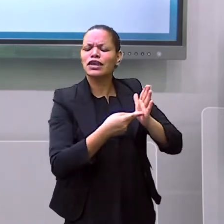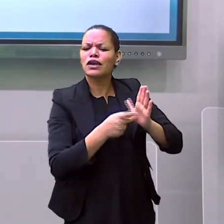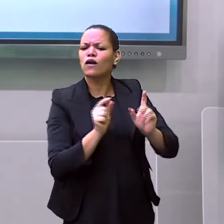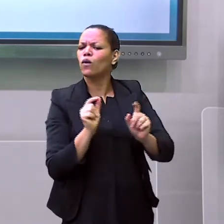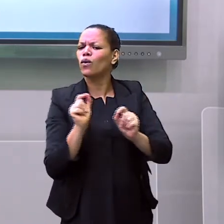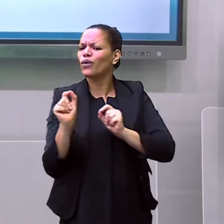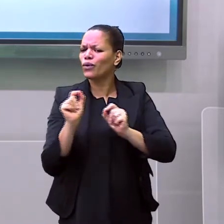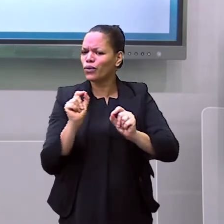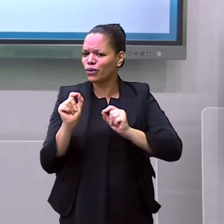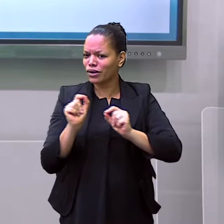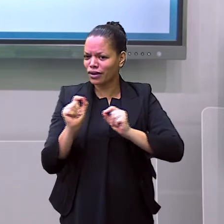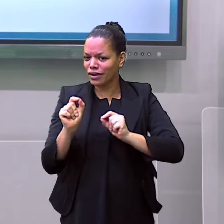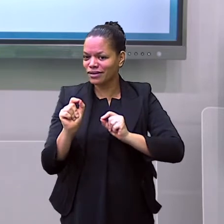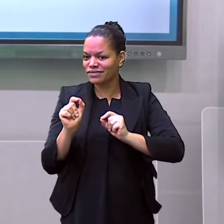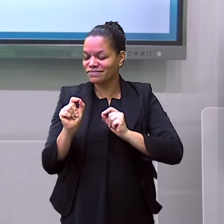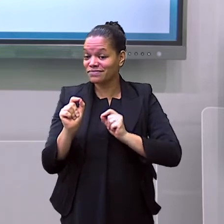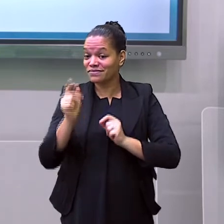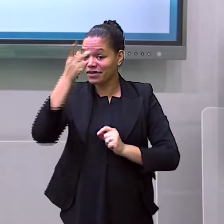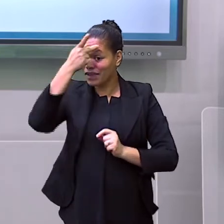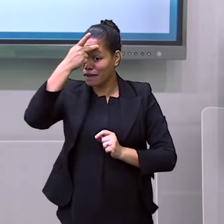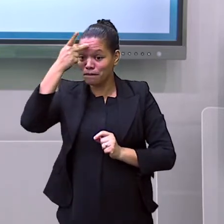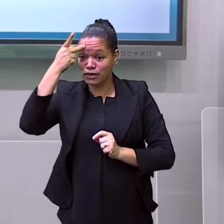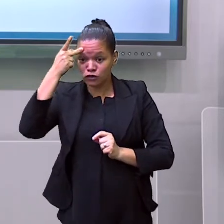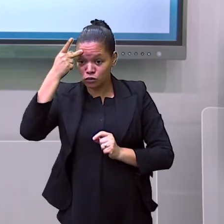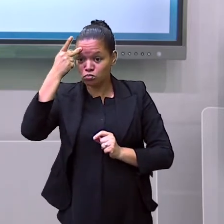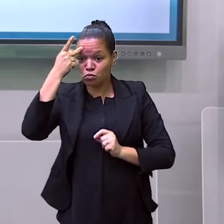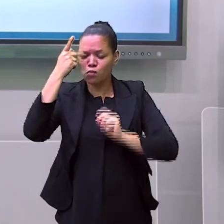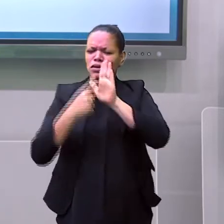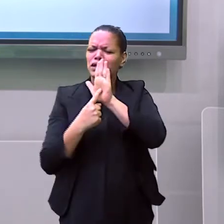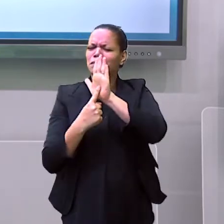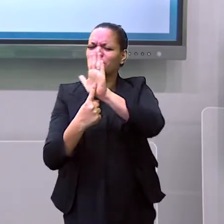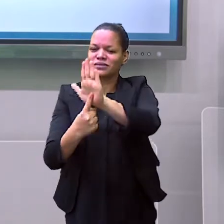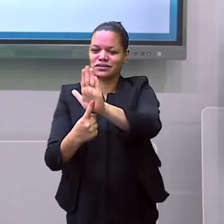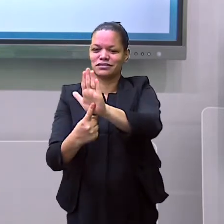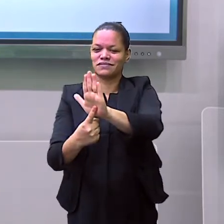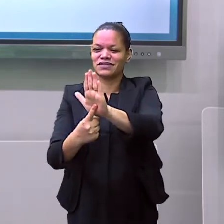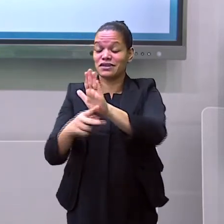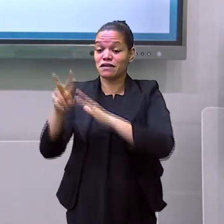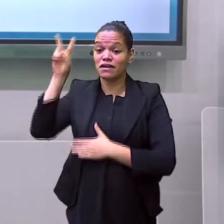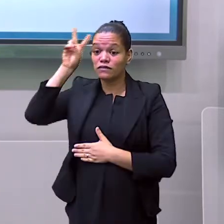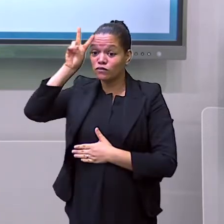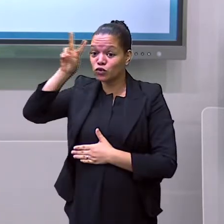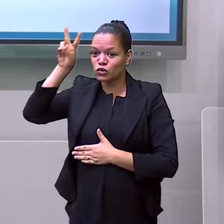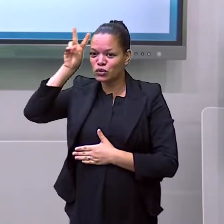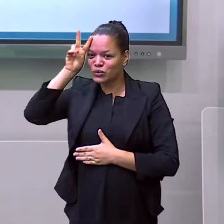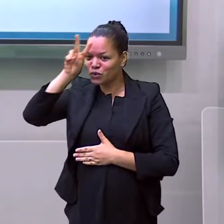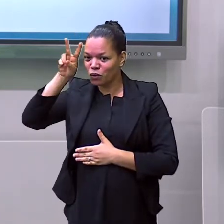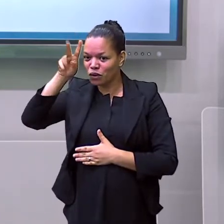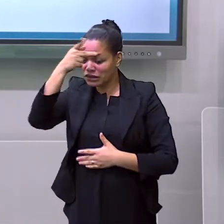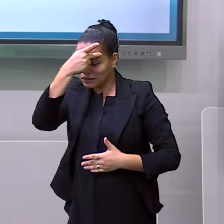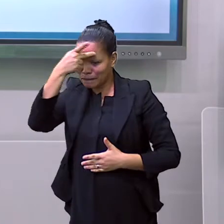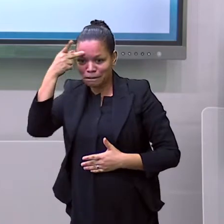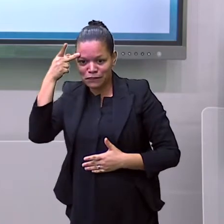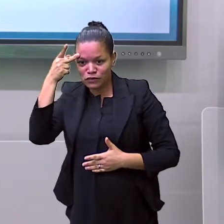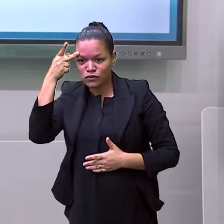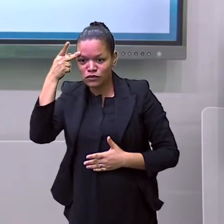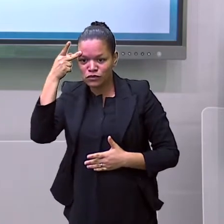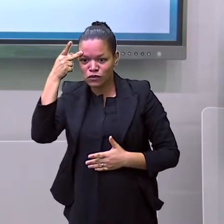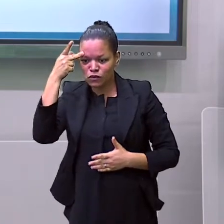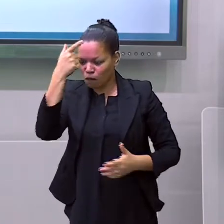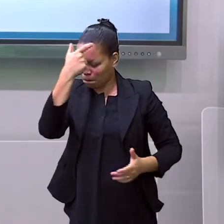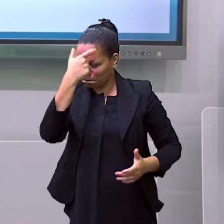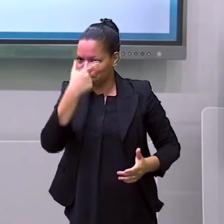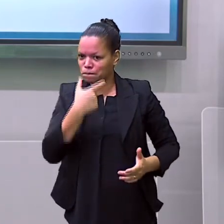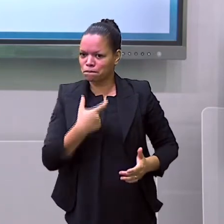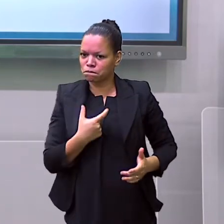fazendo ali, uma biografia, está escrevendo a história daquela pessoa. Esse tipo de narrativa,